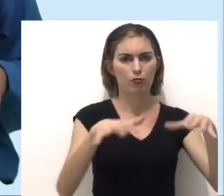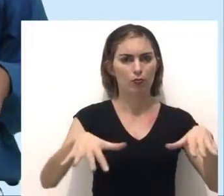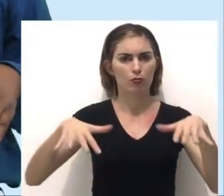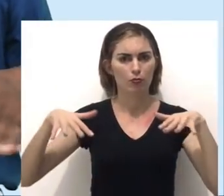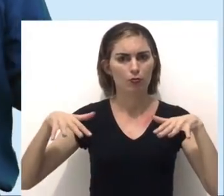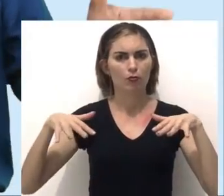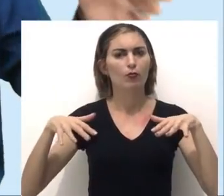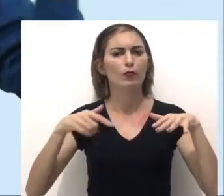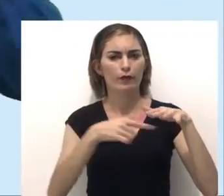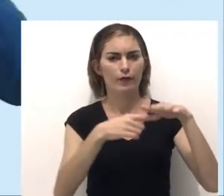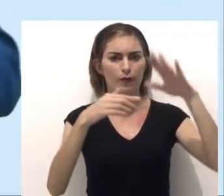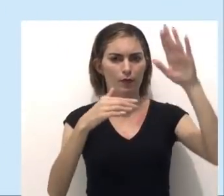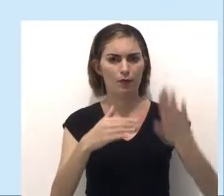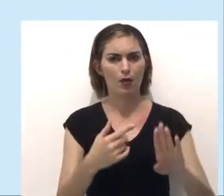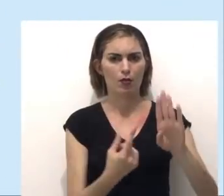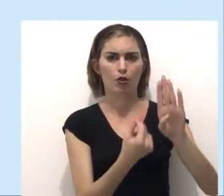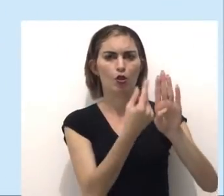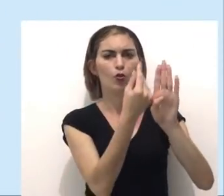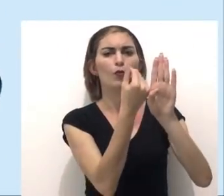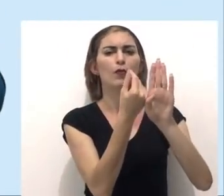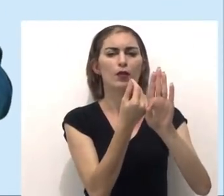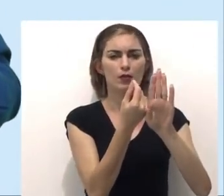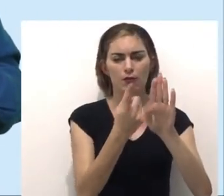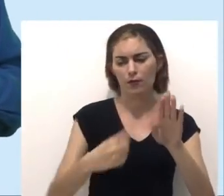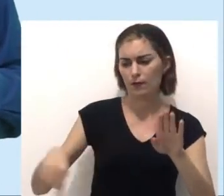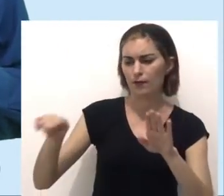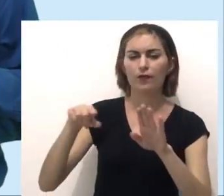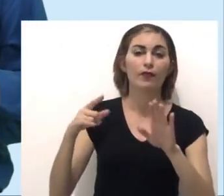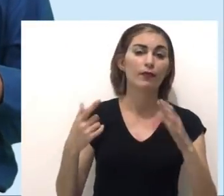dos Comuns, indivíduos da baixa nobreza,